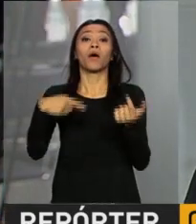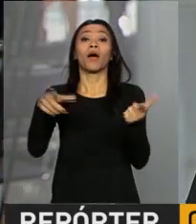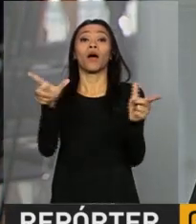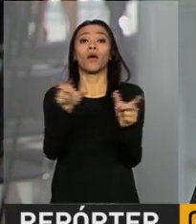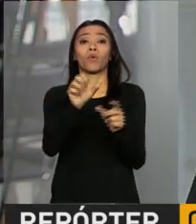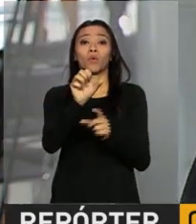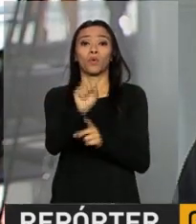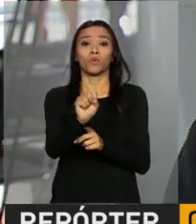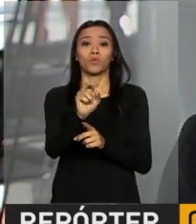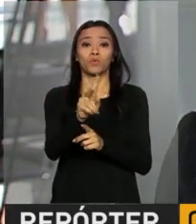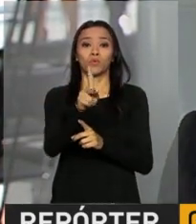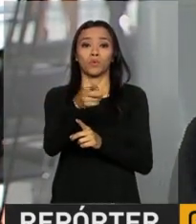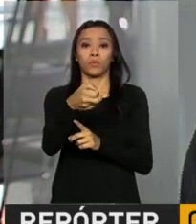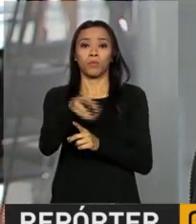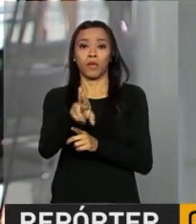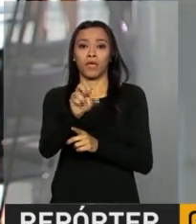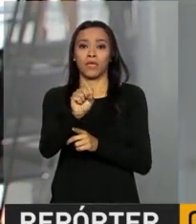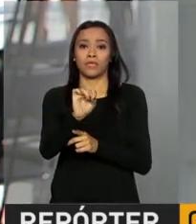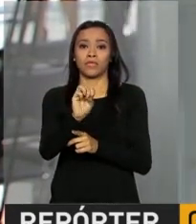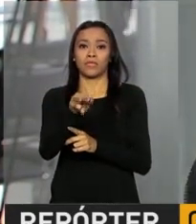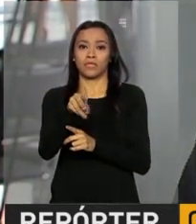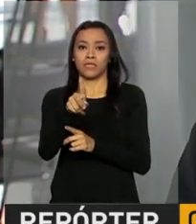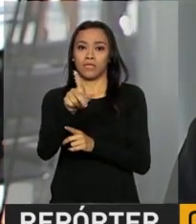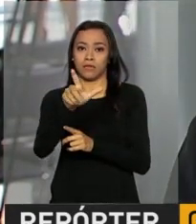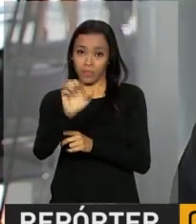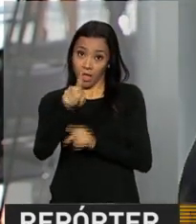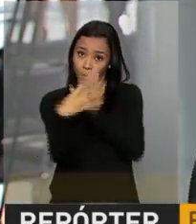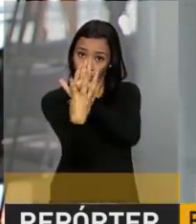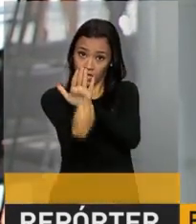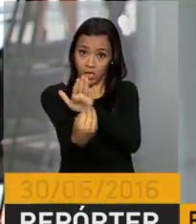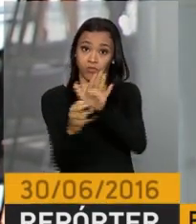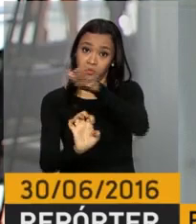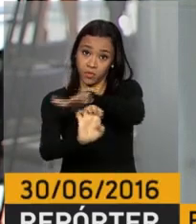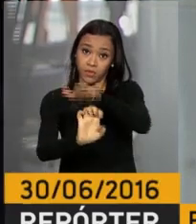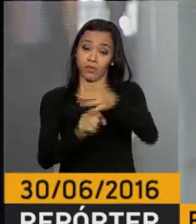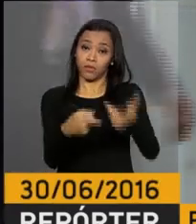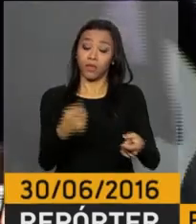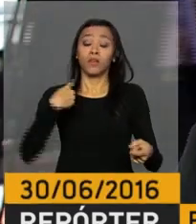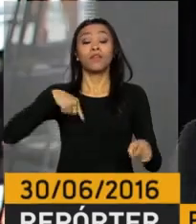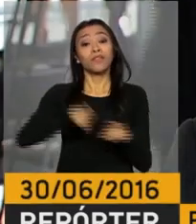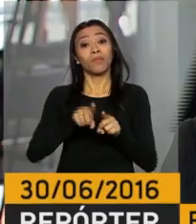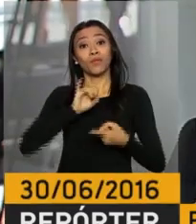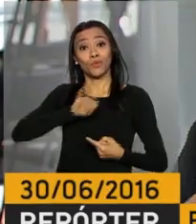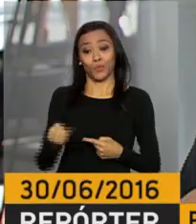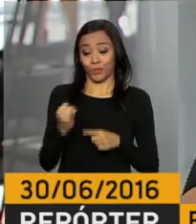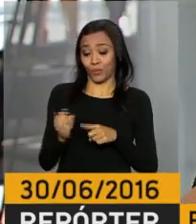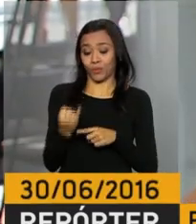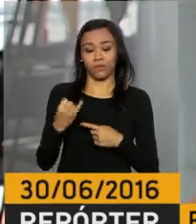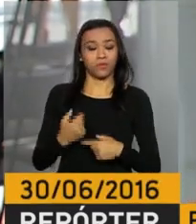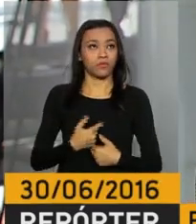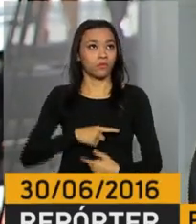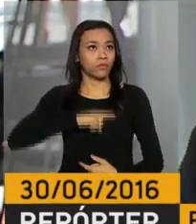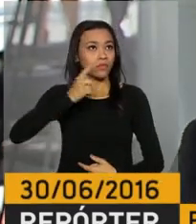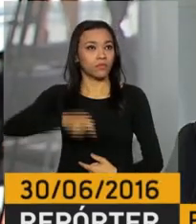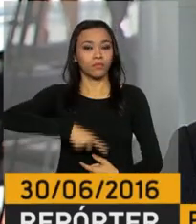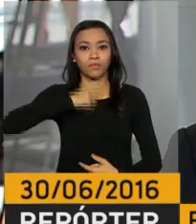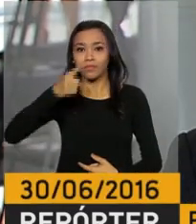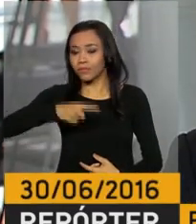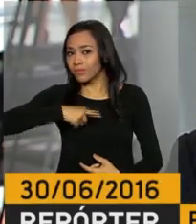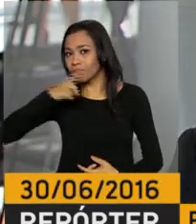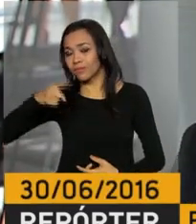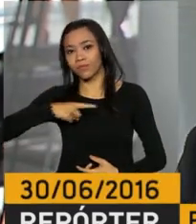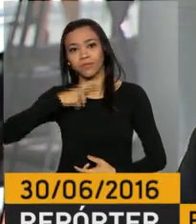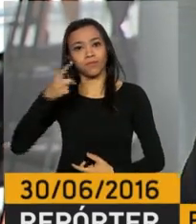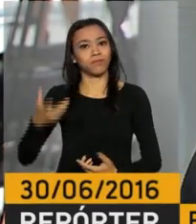que nós trabalhamos há muito tempo mas muito mais do que isso aos juros que nós não temos mais as condições de cumprir com essa com esse